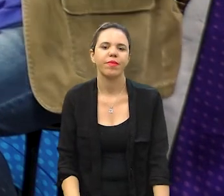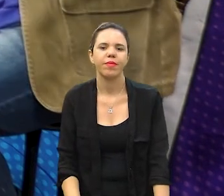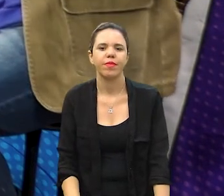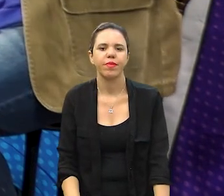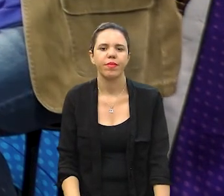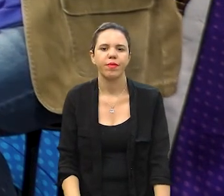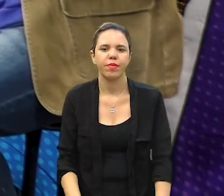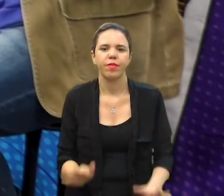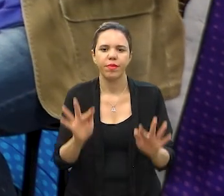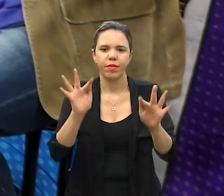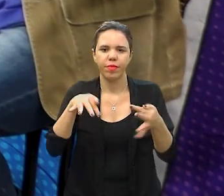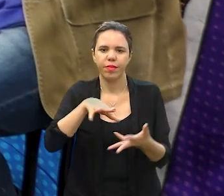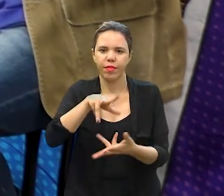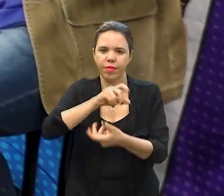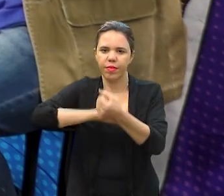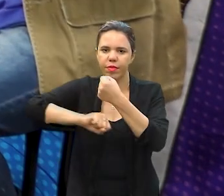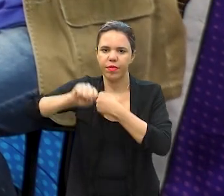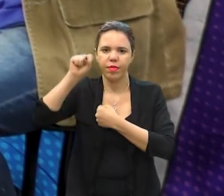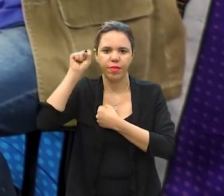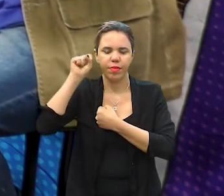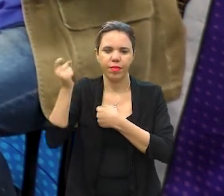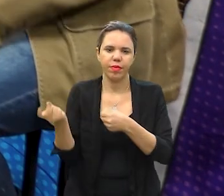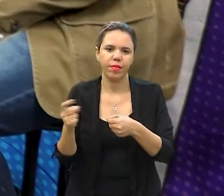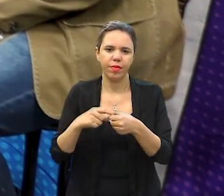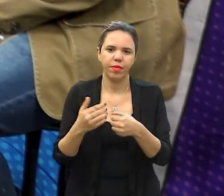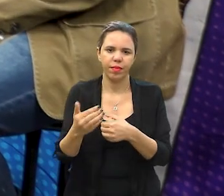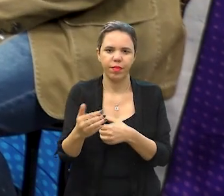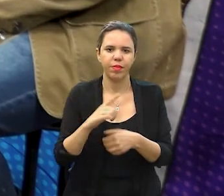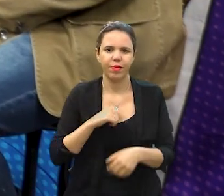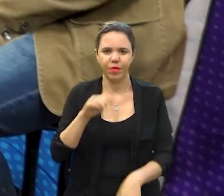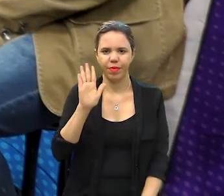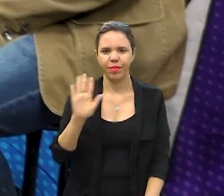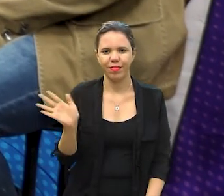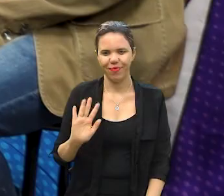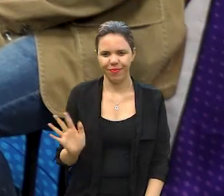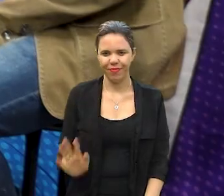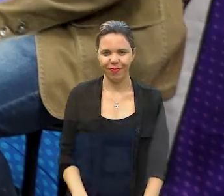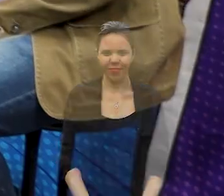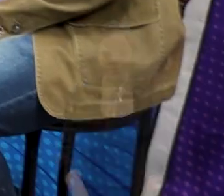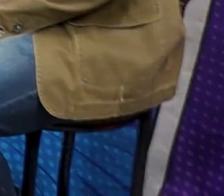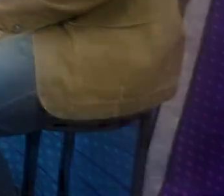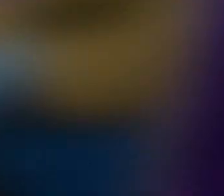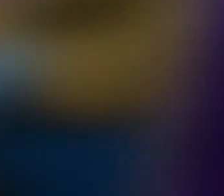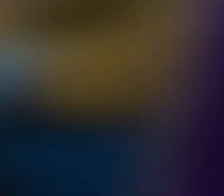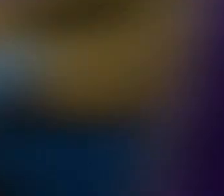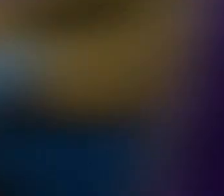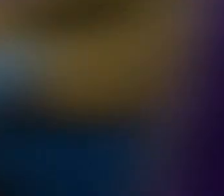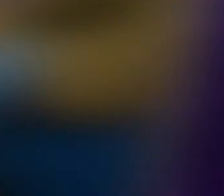Ponto final no Universo Épico e na próxima semana tem muito mais. Tchau, tchau.